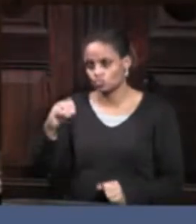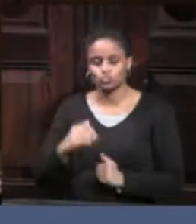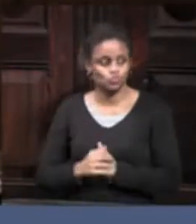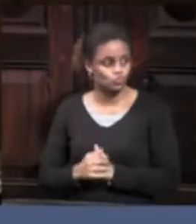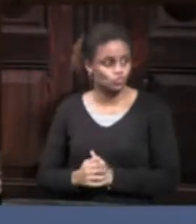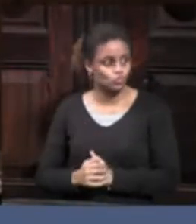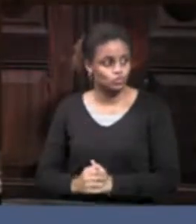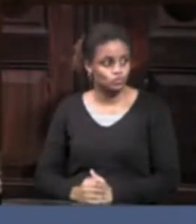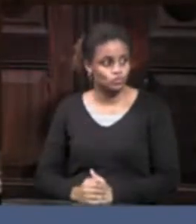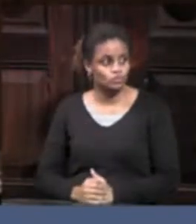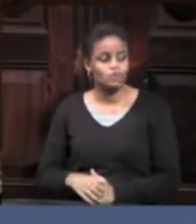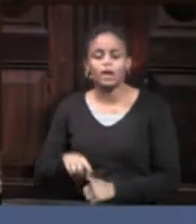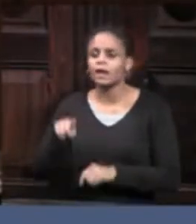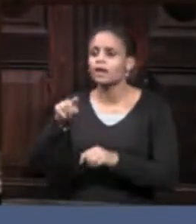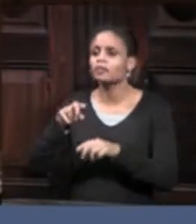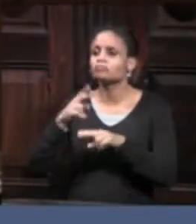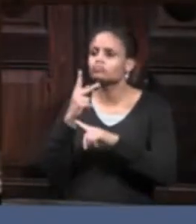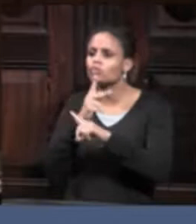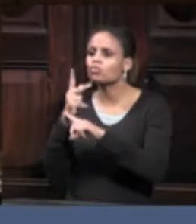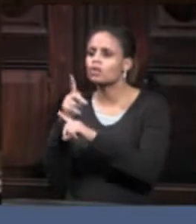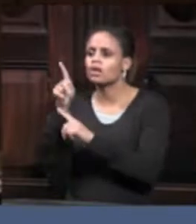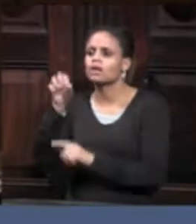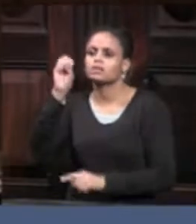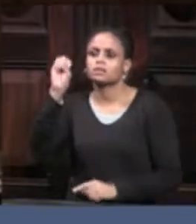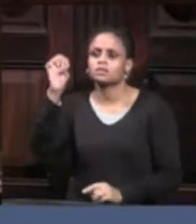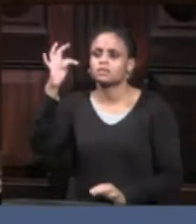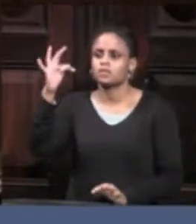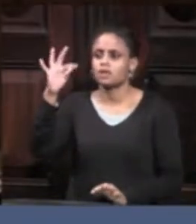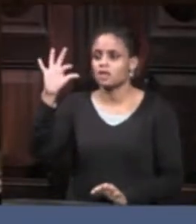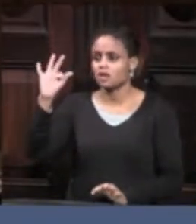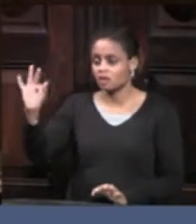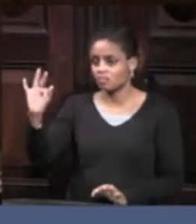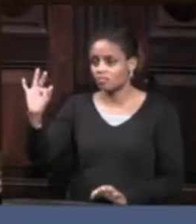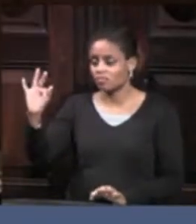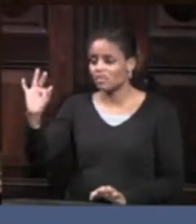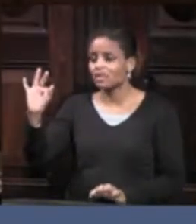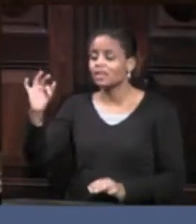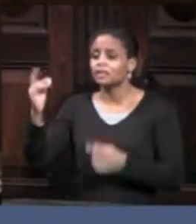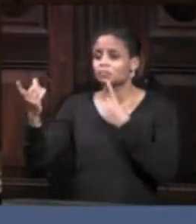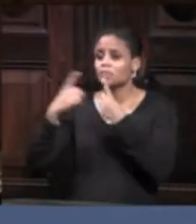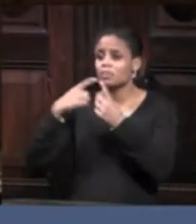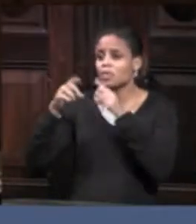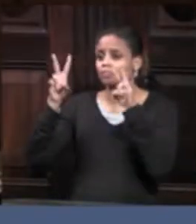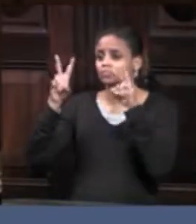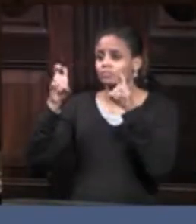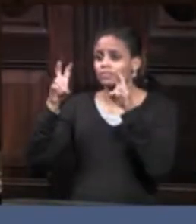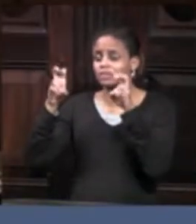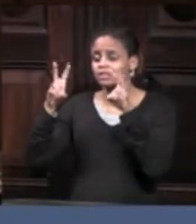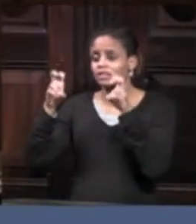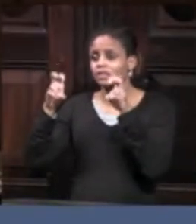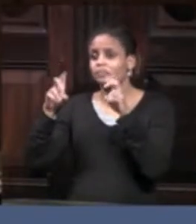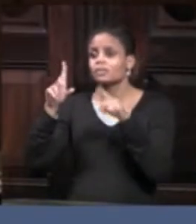Tribunal Federal para debater um tema que é absolutamente